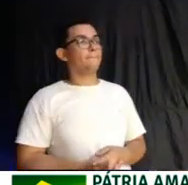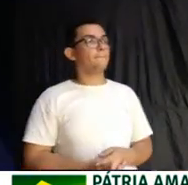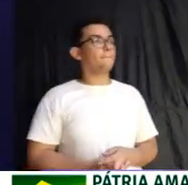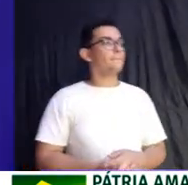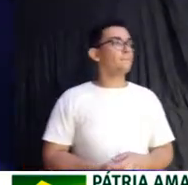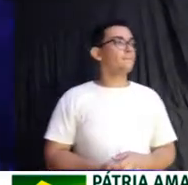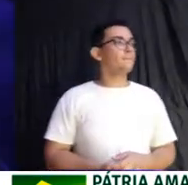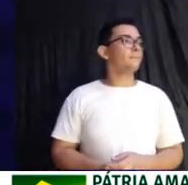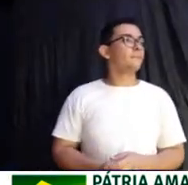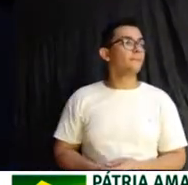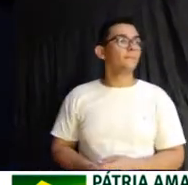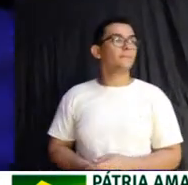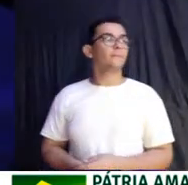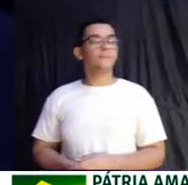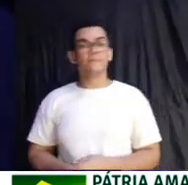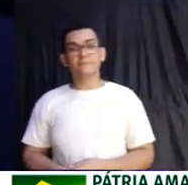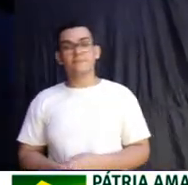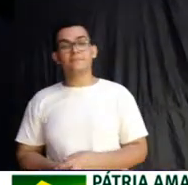Oh, oh, oh.